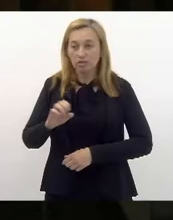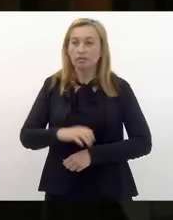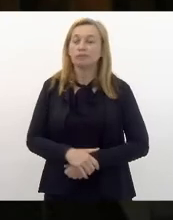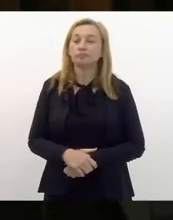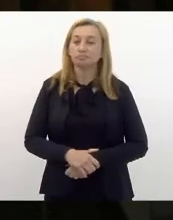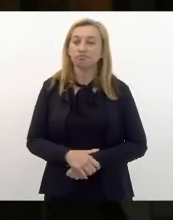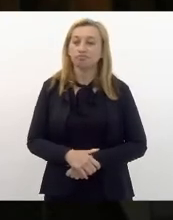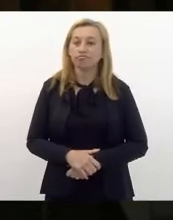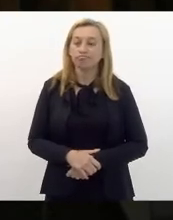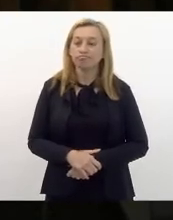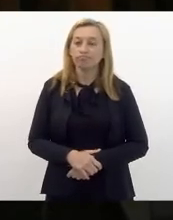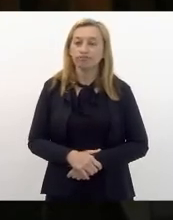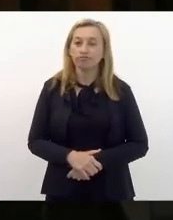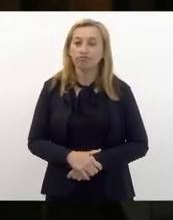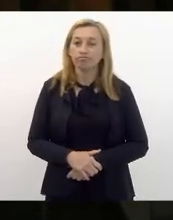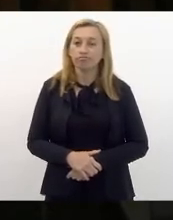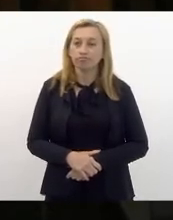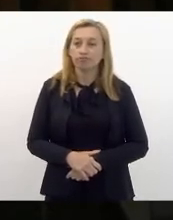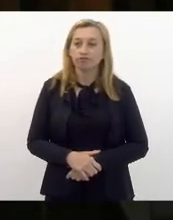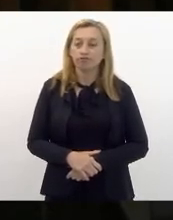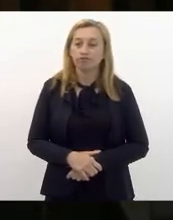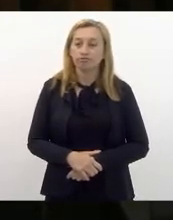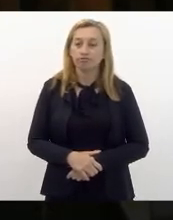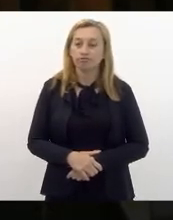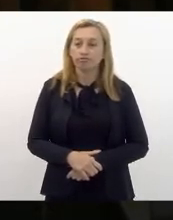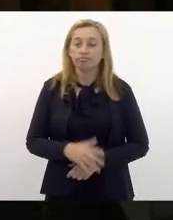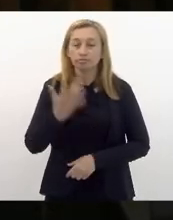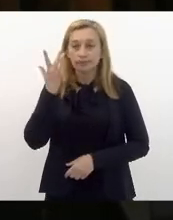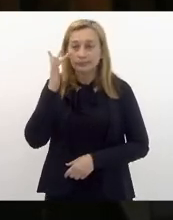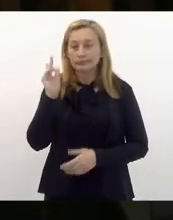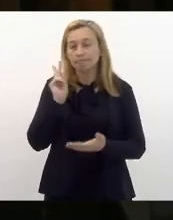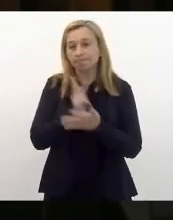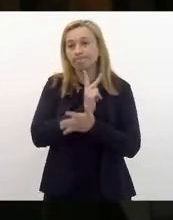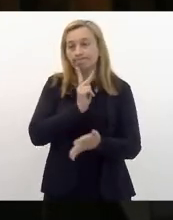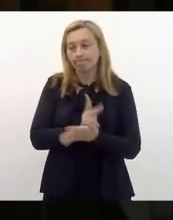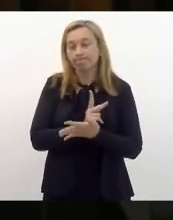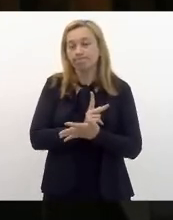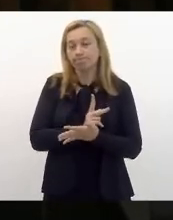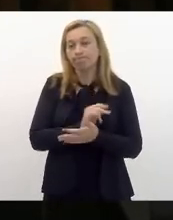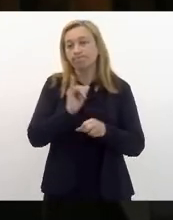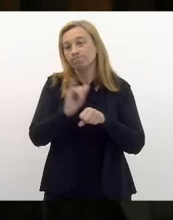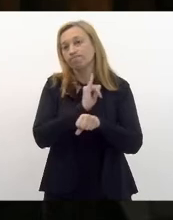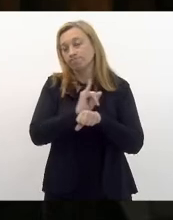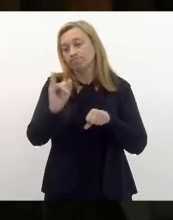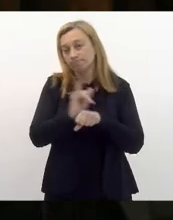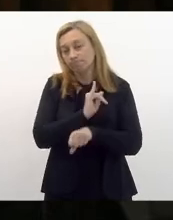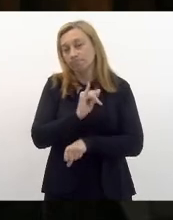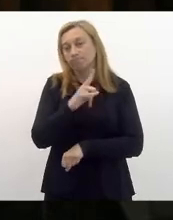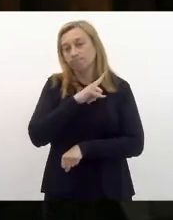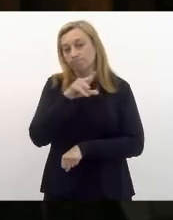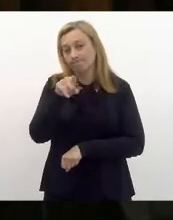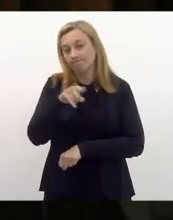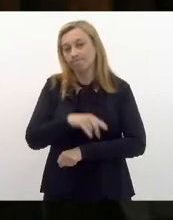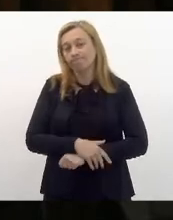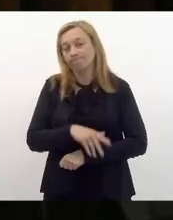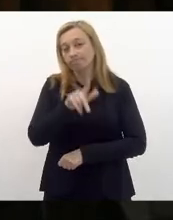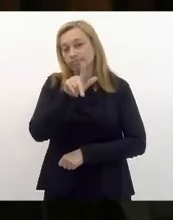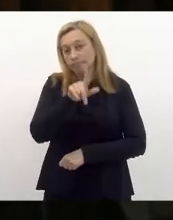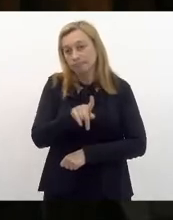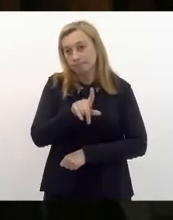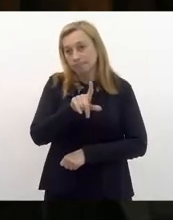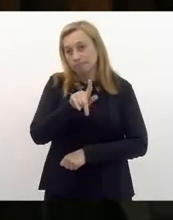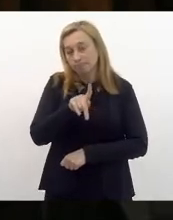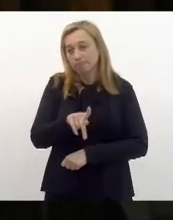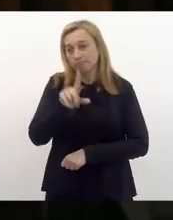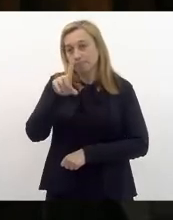e eu acho que aí um erro estratégico é que o PT eo